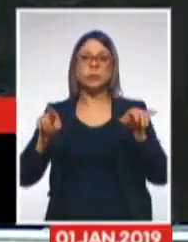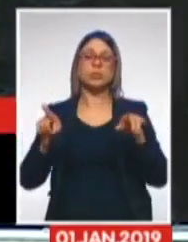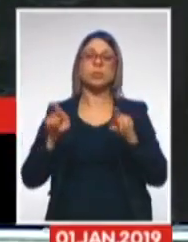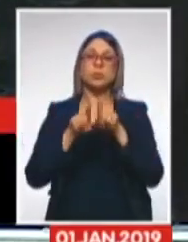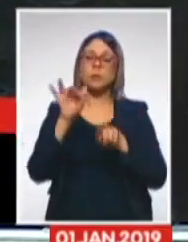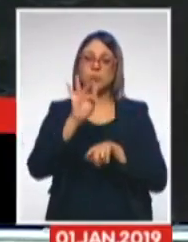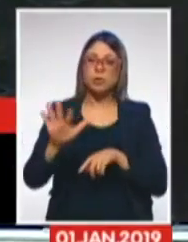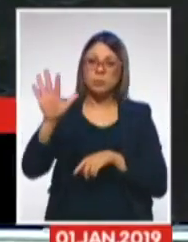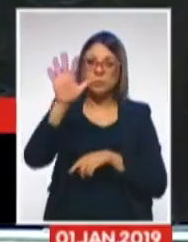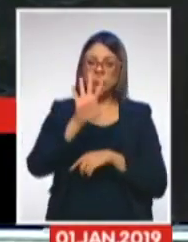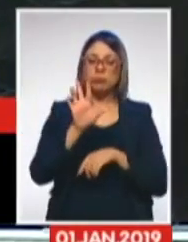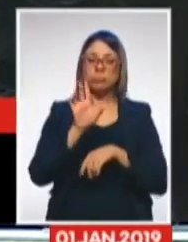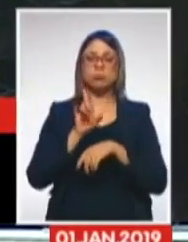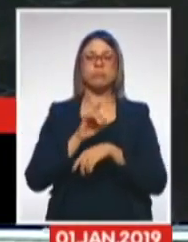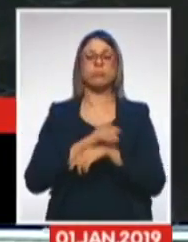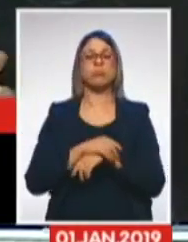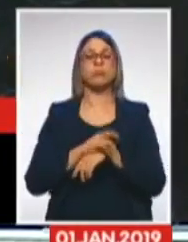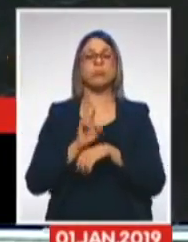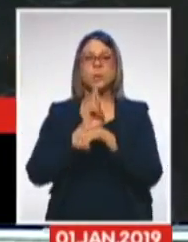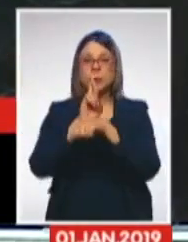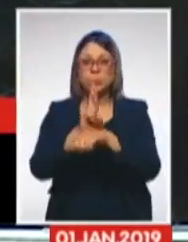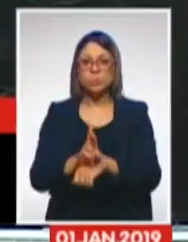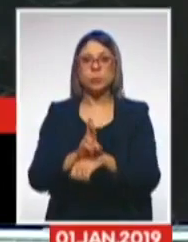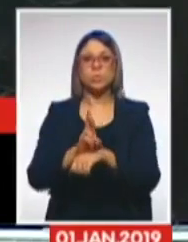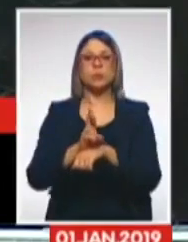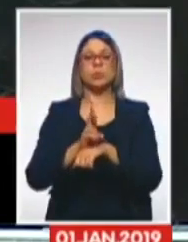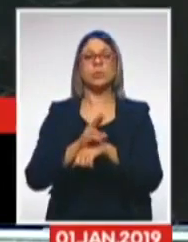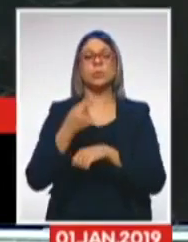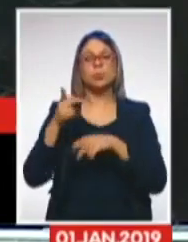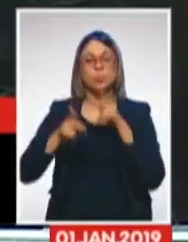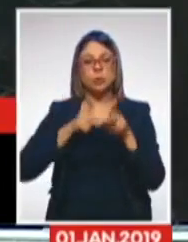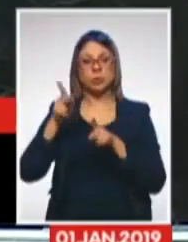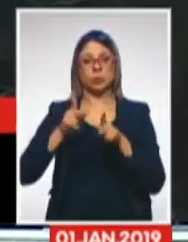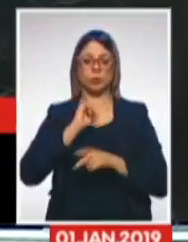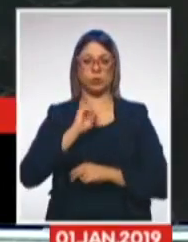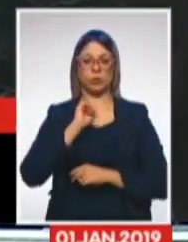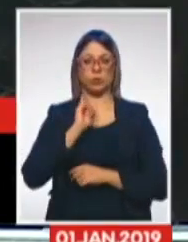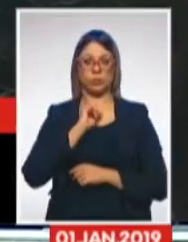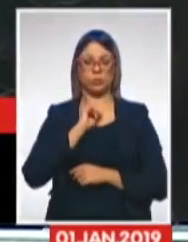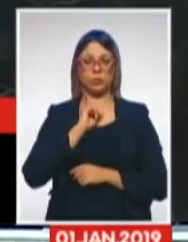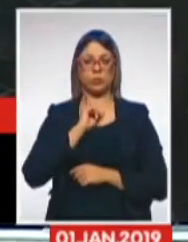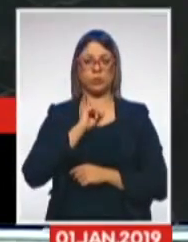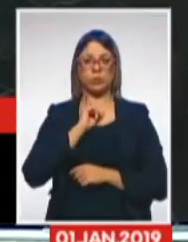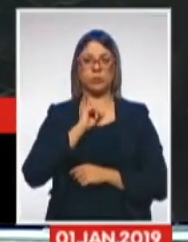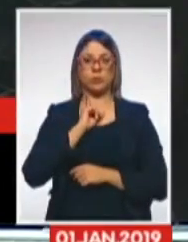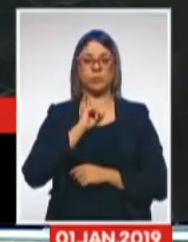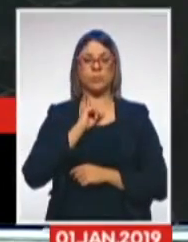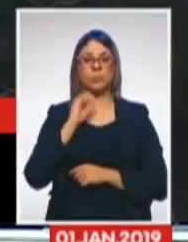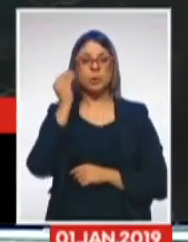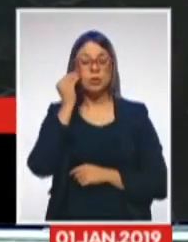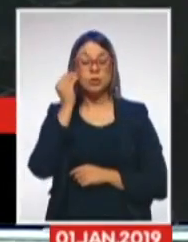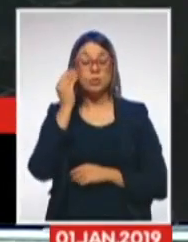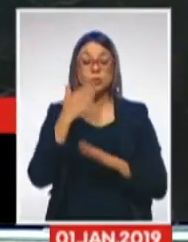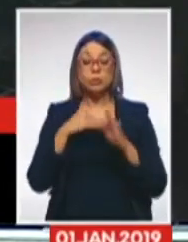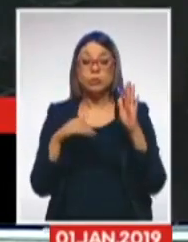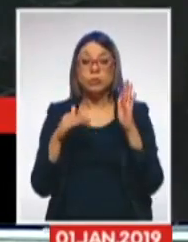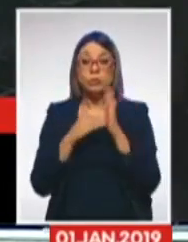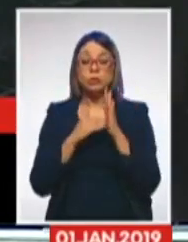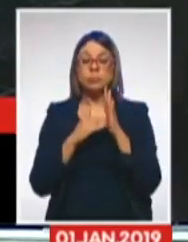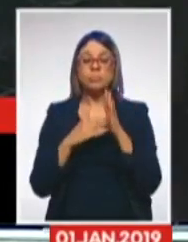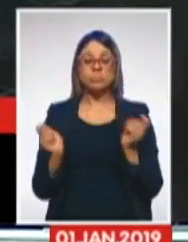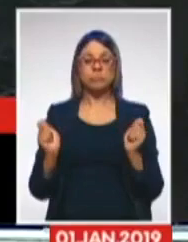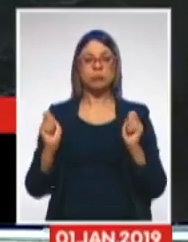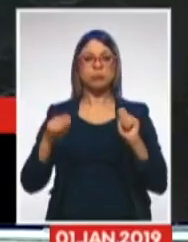entidades representativas de classe e da sociedade mineira, em busca das condições que possam permitir